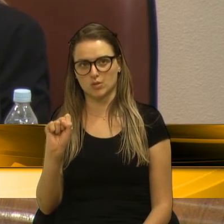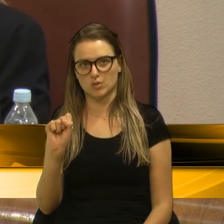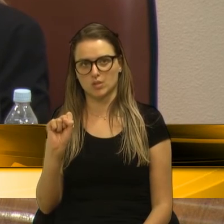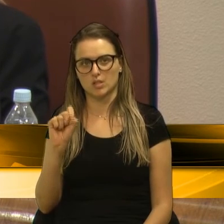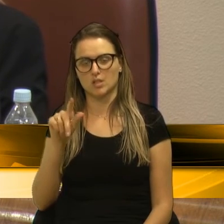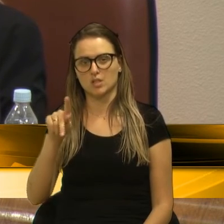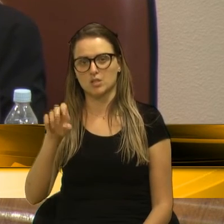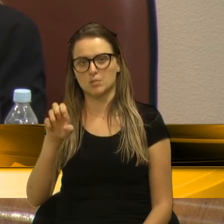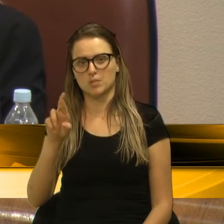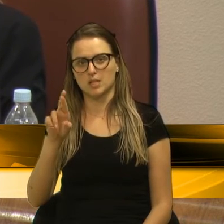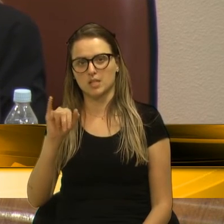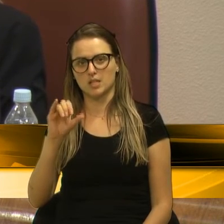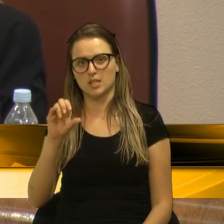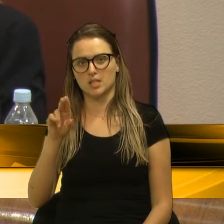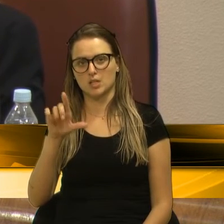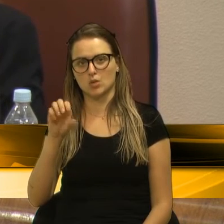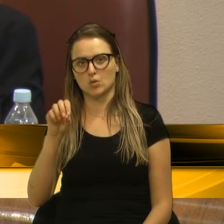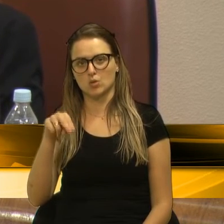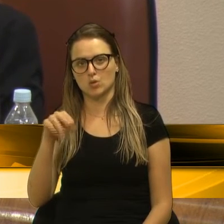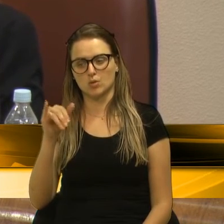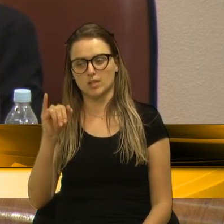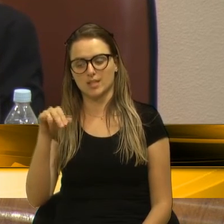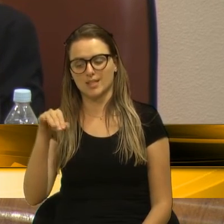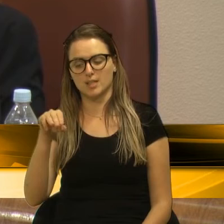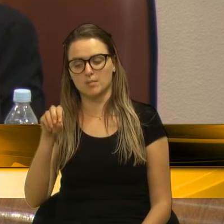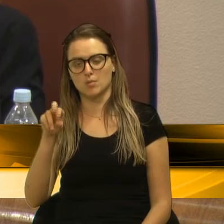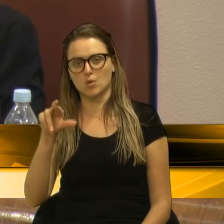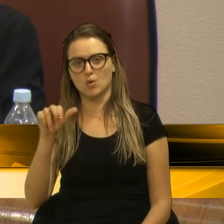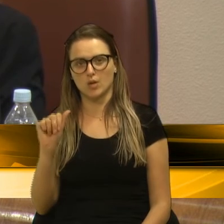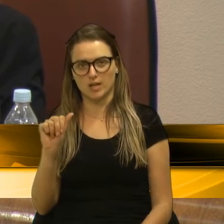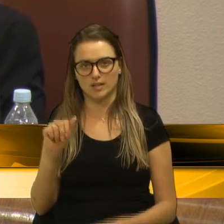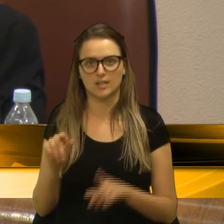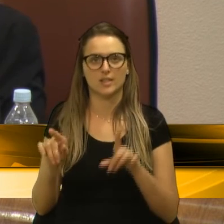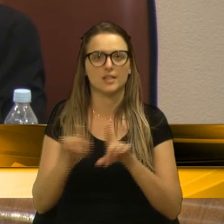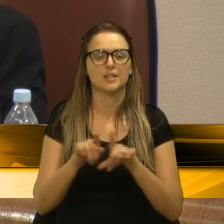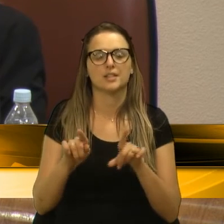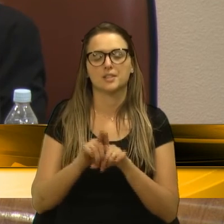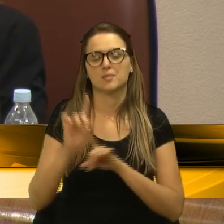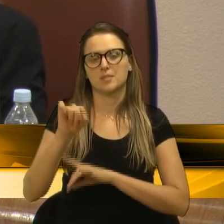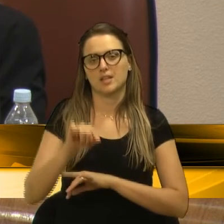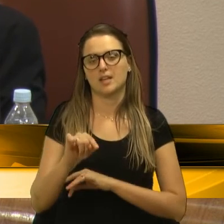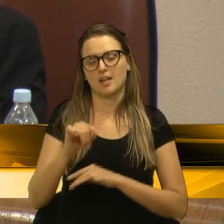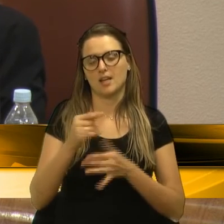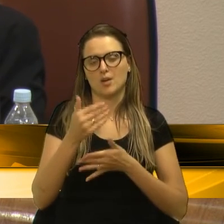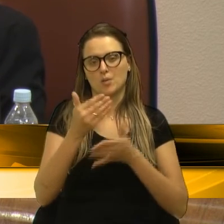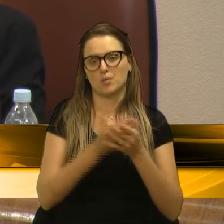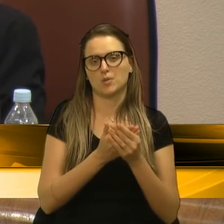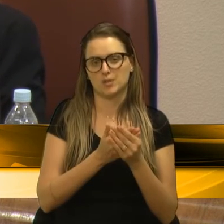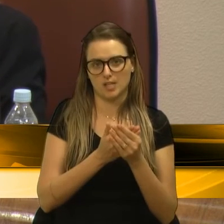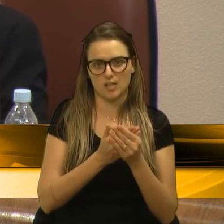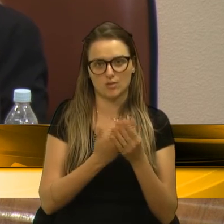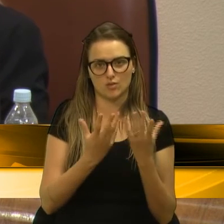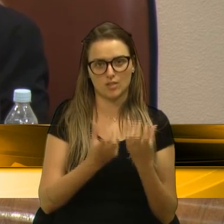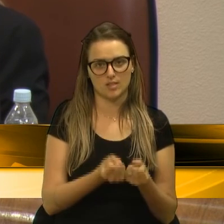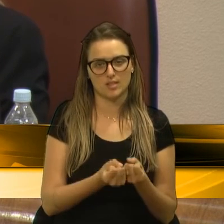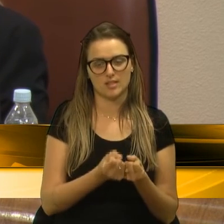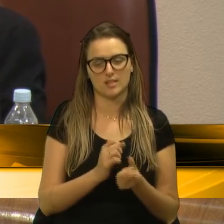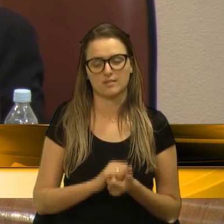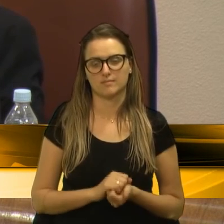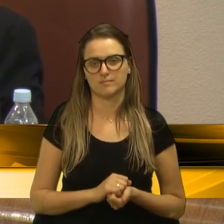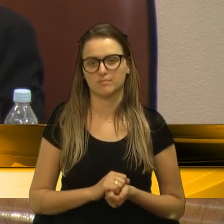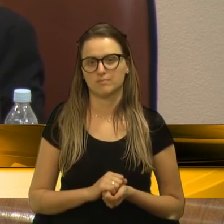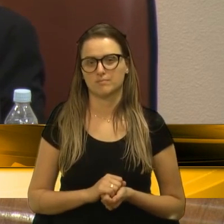periculum in mora. Desta forma, deixo de acolher a adoção da medida cautelatória,